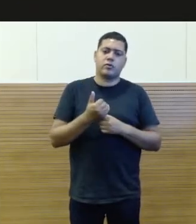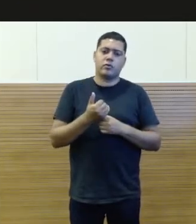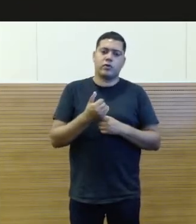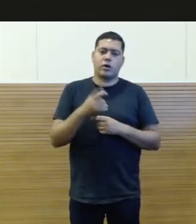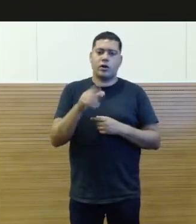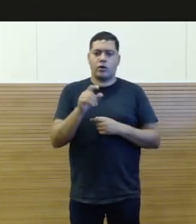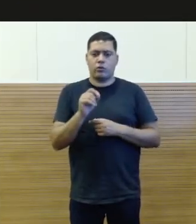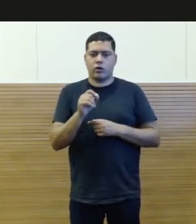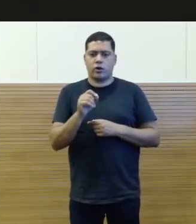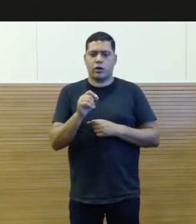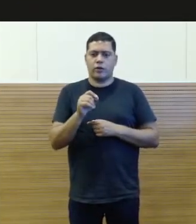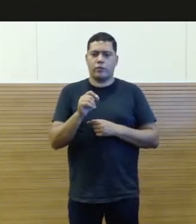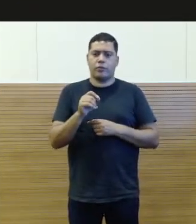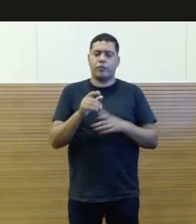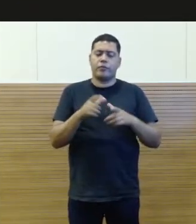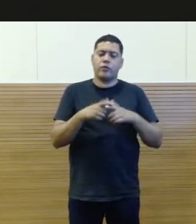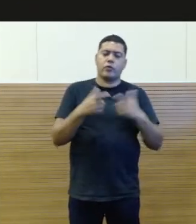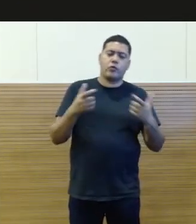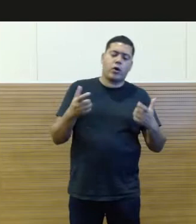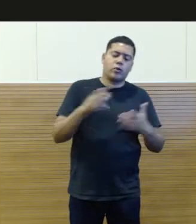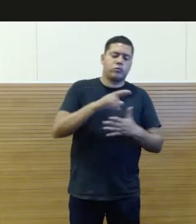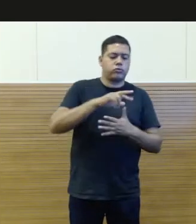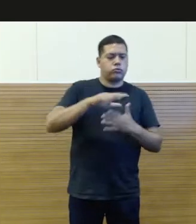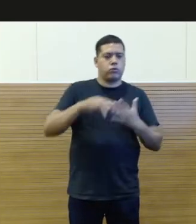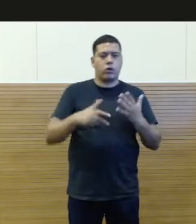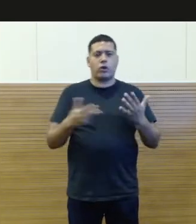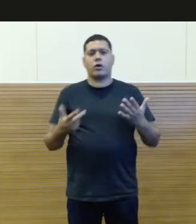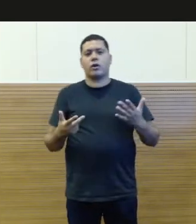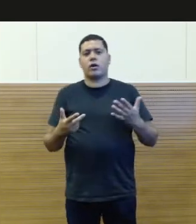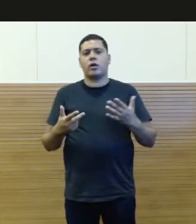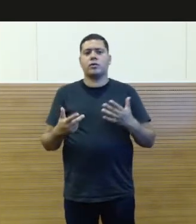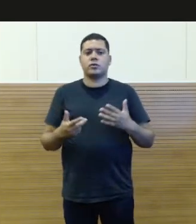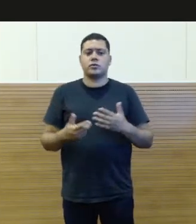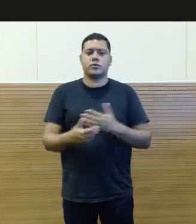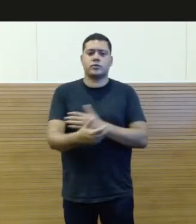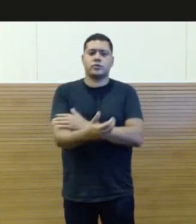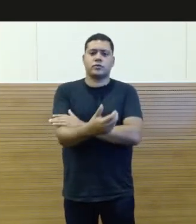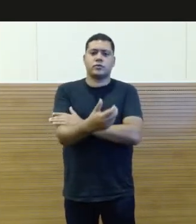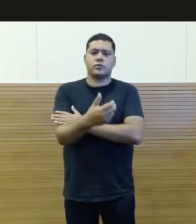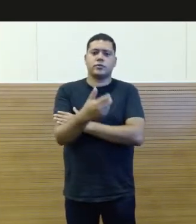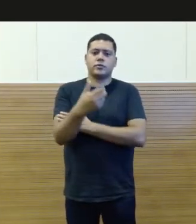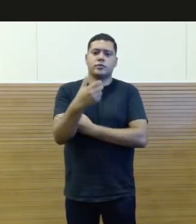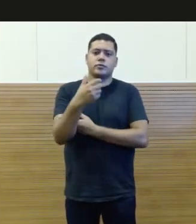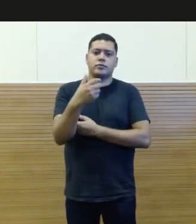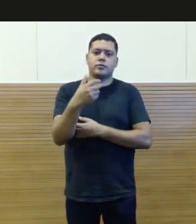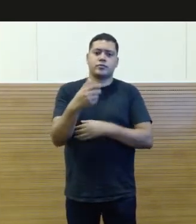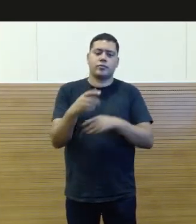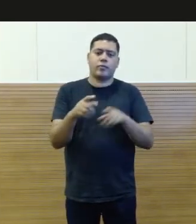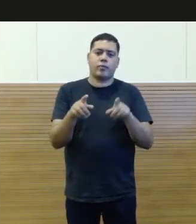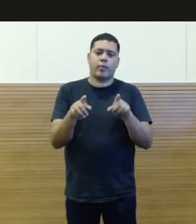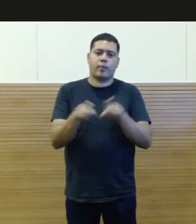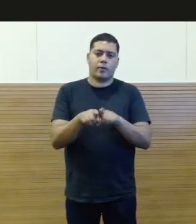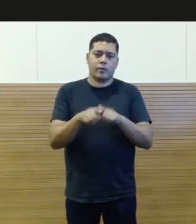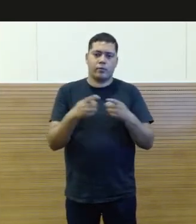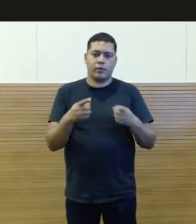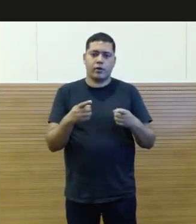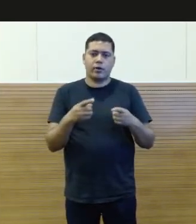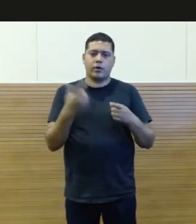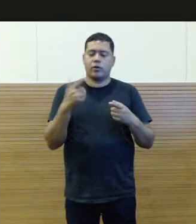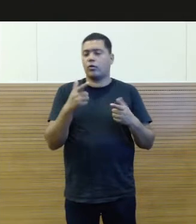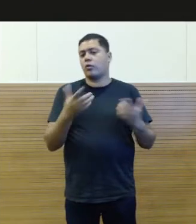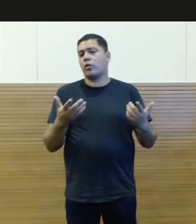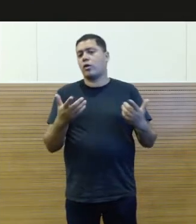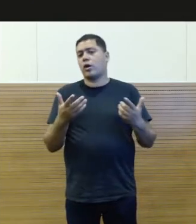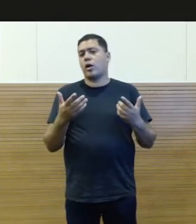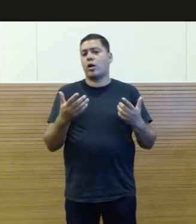é baseada numa grande variedade de alimentos não processados ou minimamente processados e sem a presença